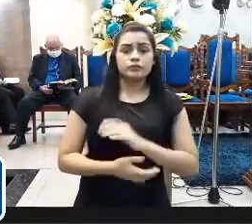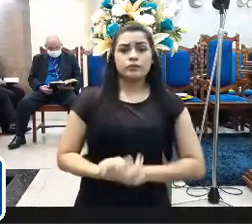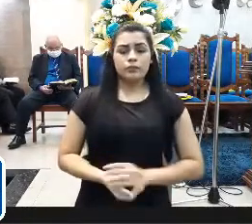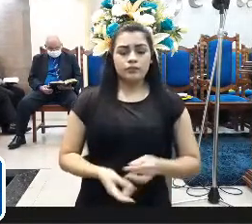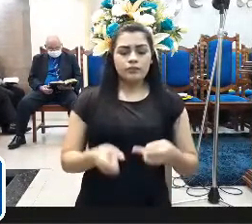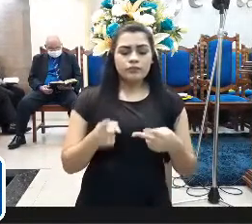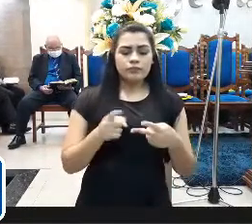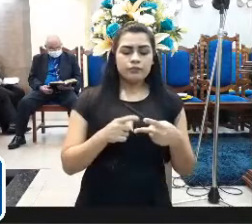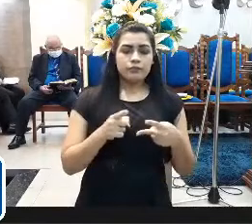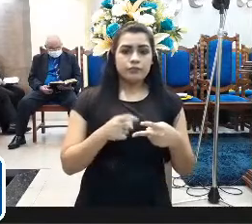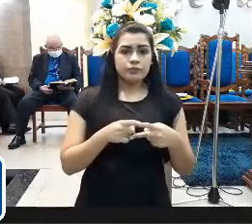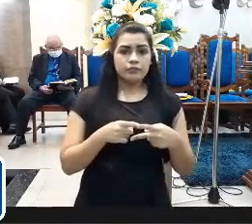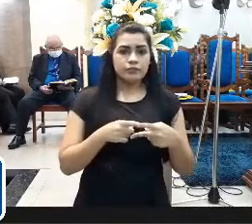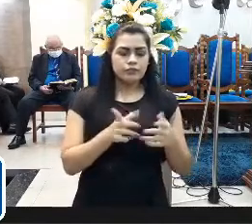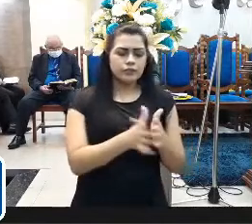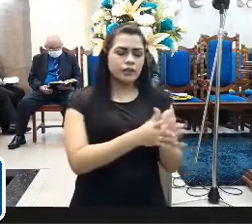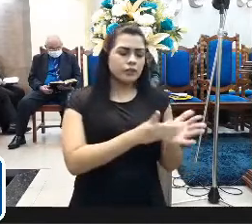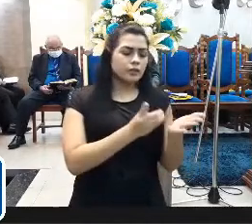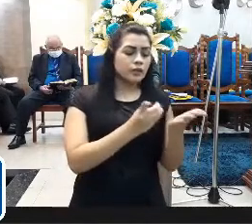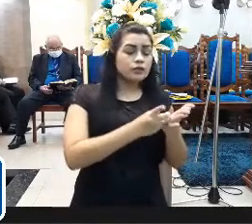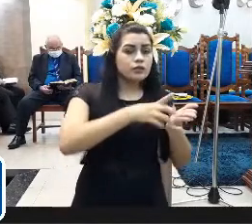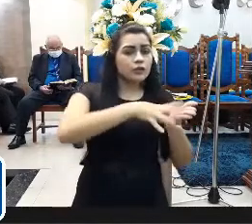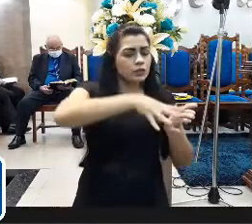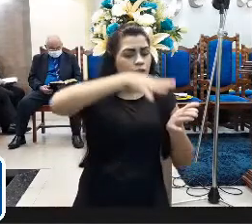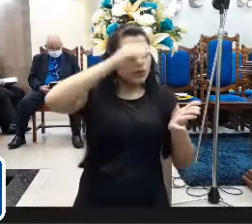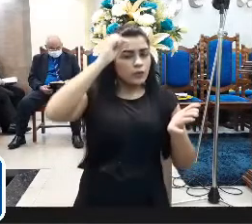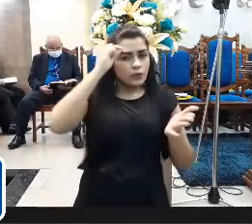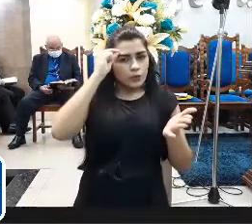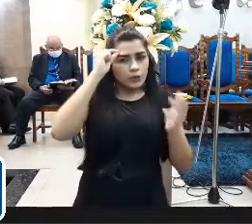os lombos do seu entendimento.